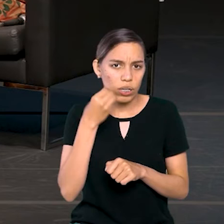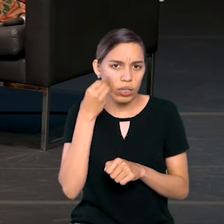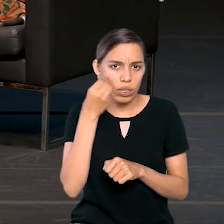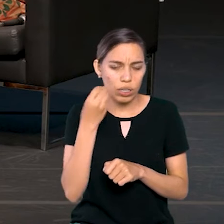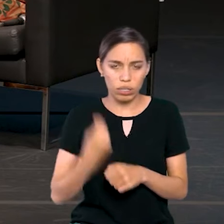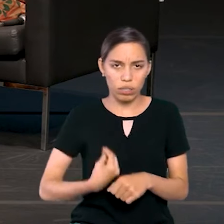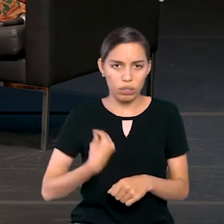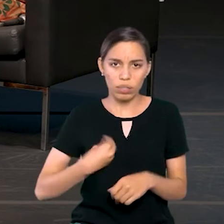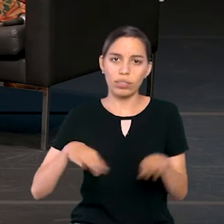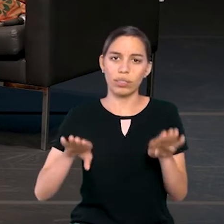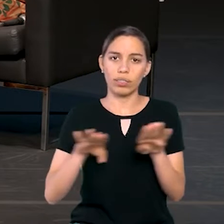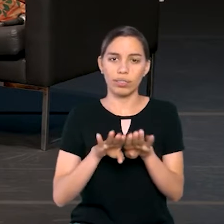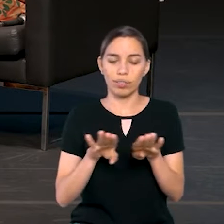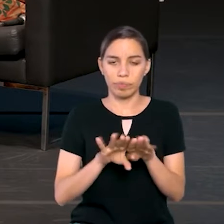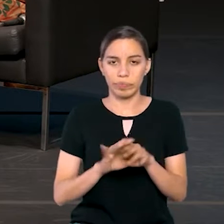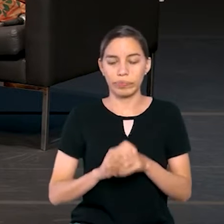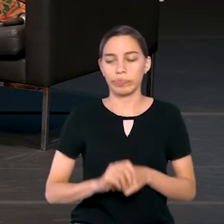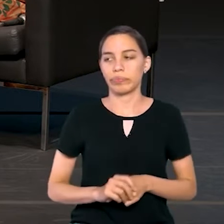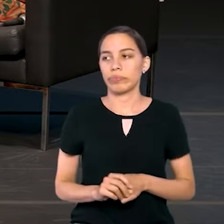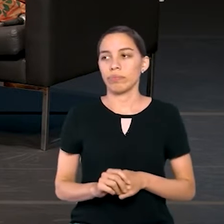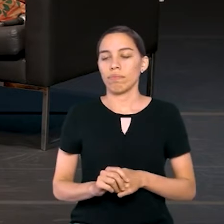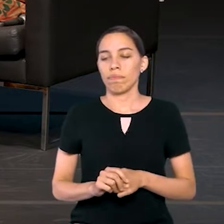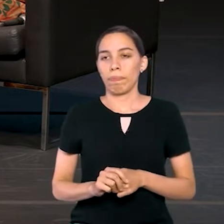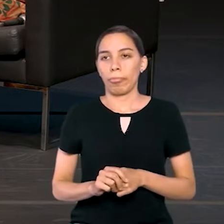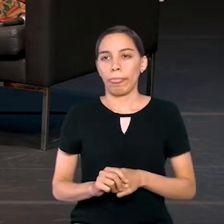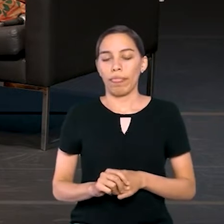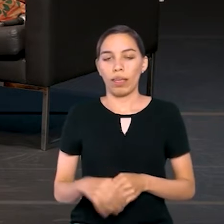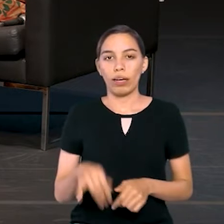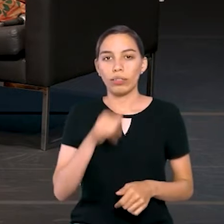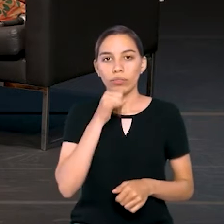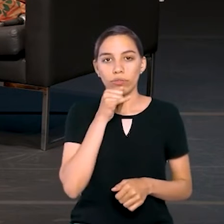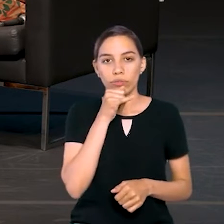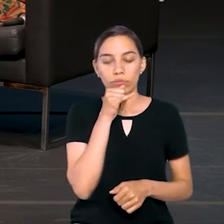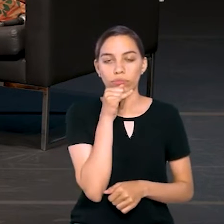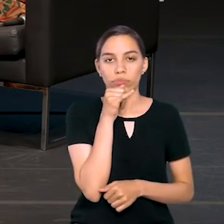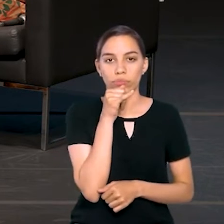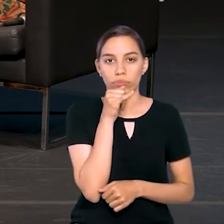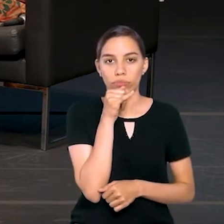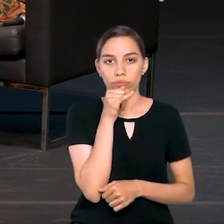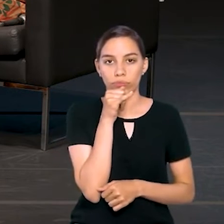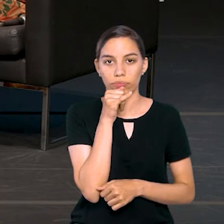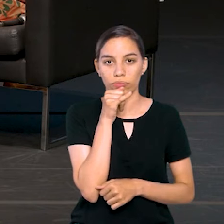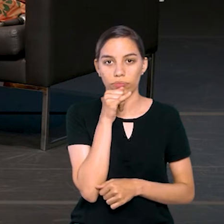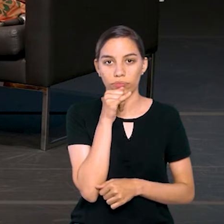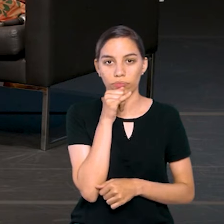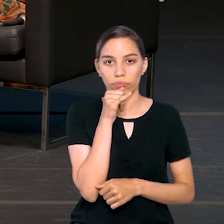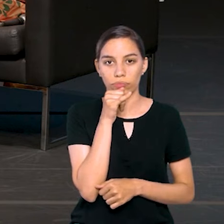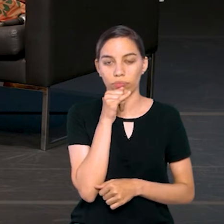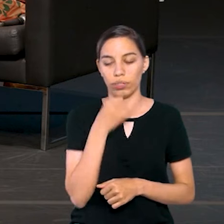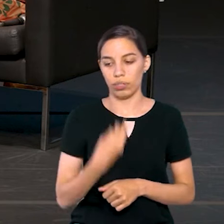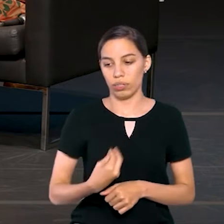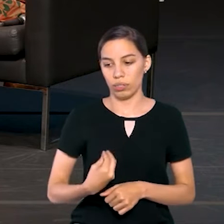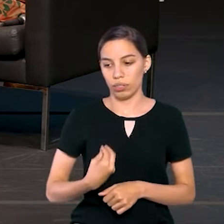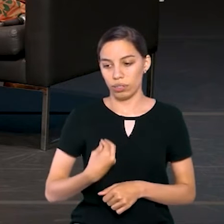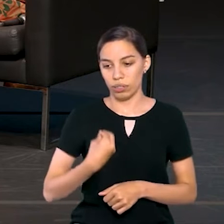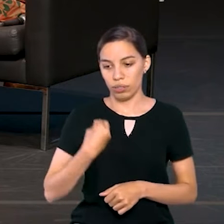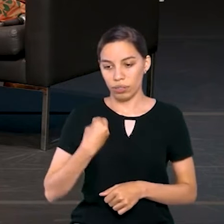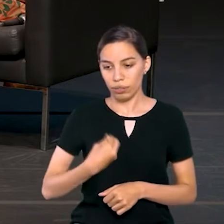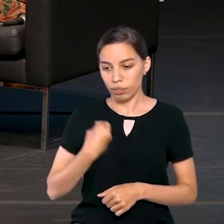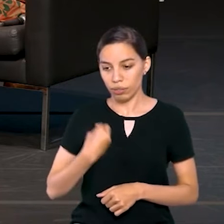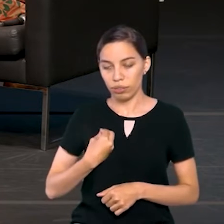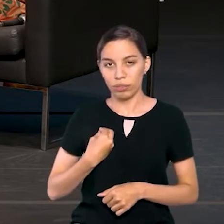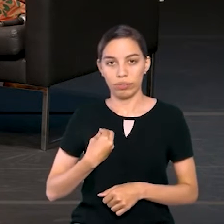estar vivo. A gente deixa a experiência surpreendente de